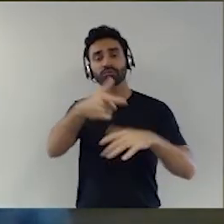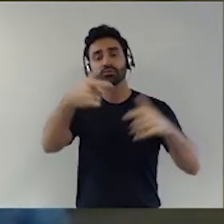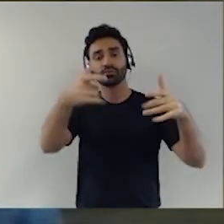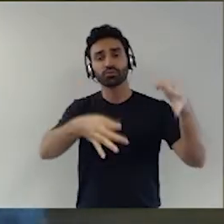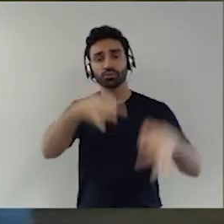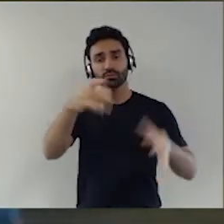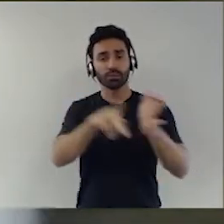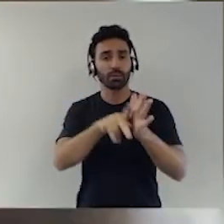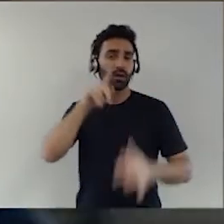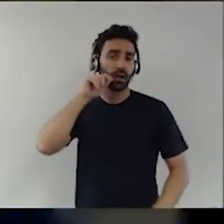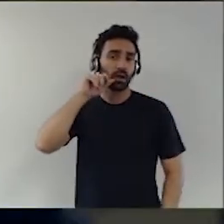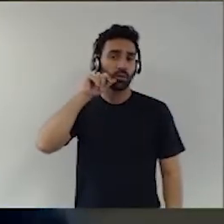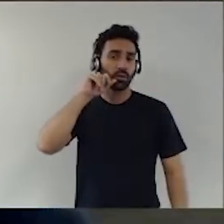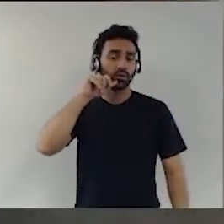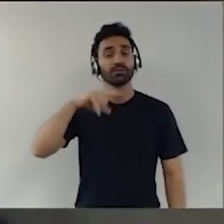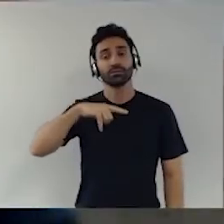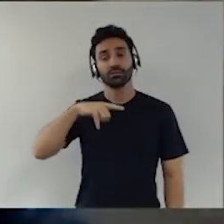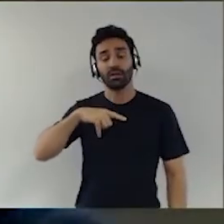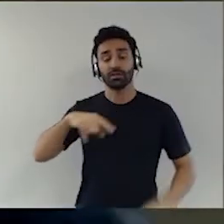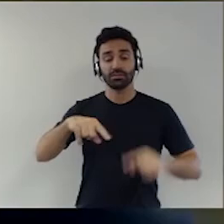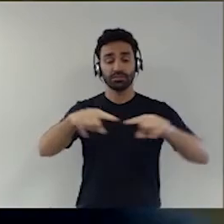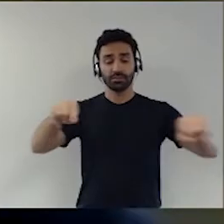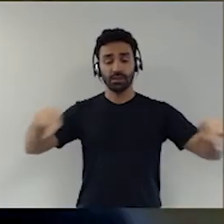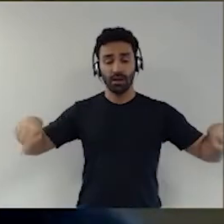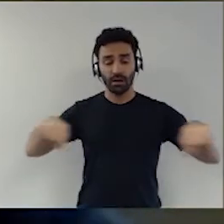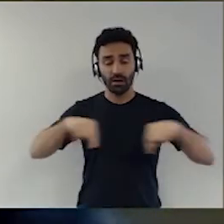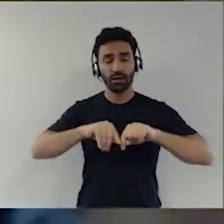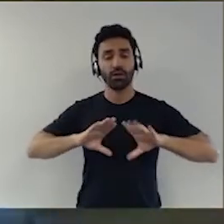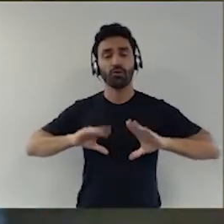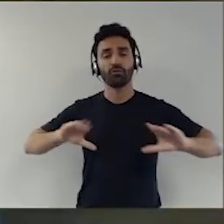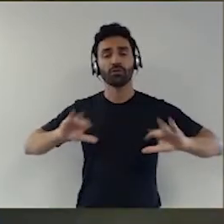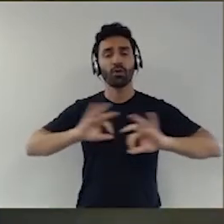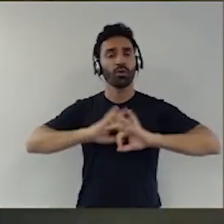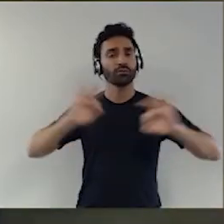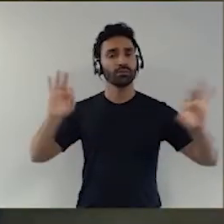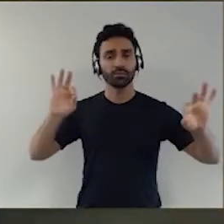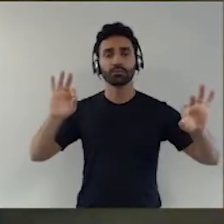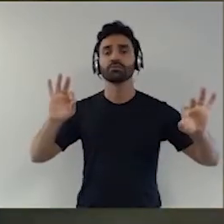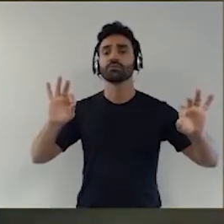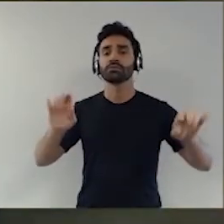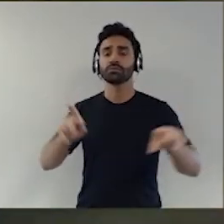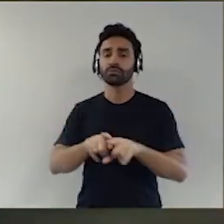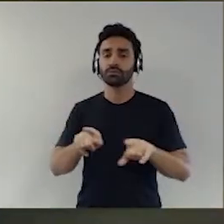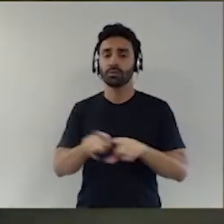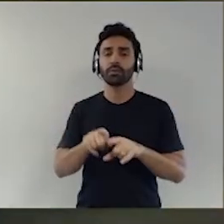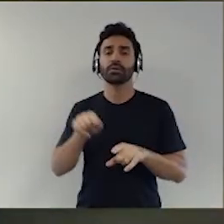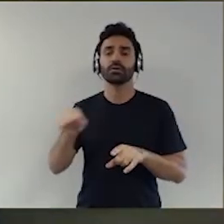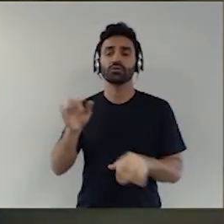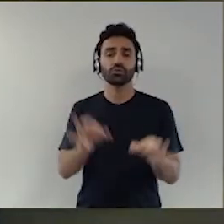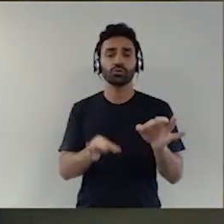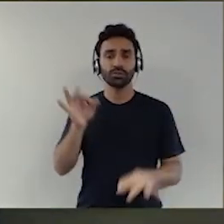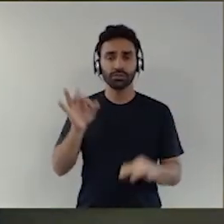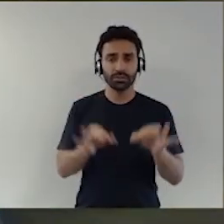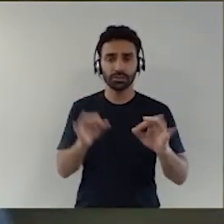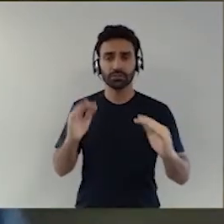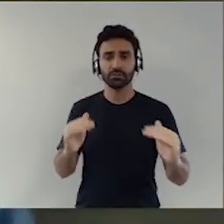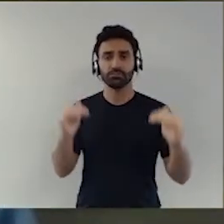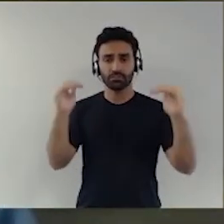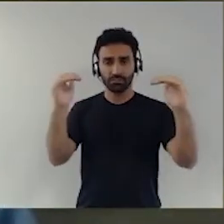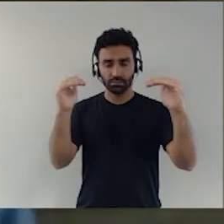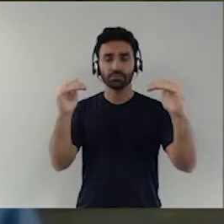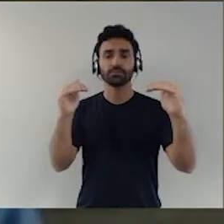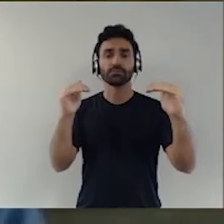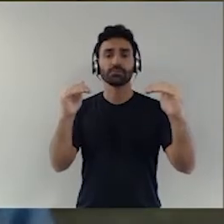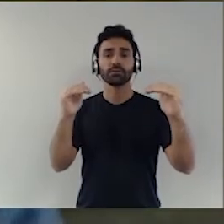de Alagoas, tinha lá uma sala muito confortável à minha disposição, inclusive os desembargadores invertiam a ordem